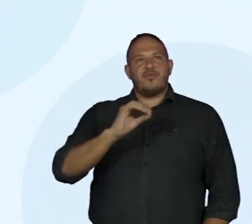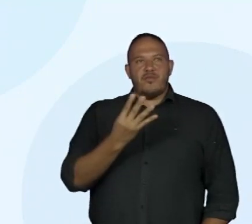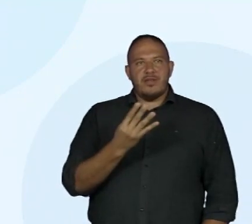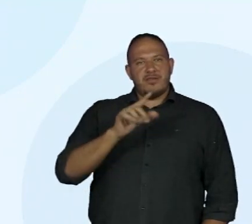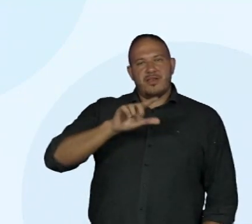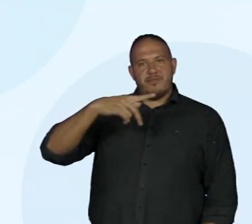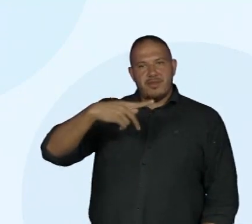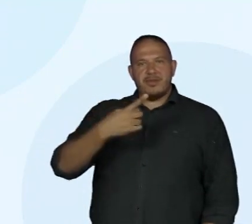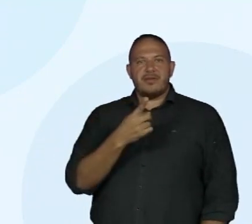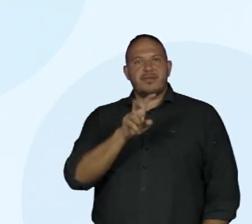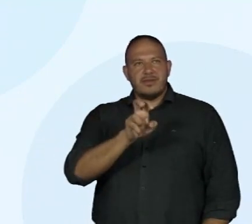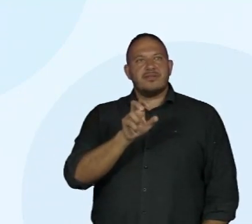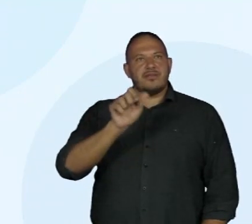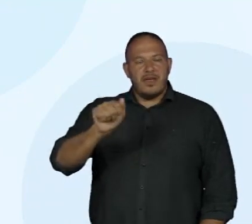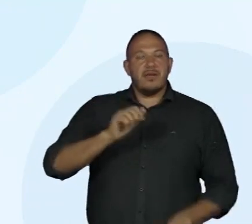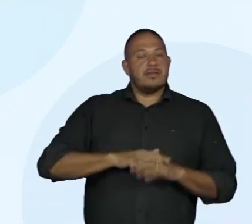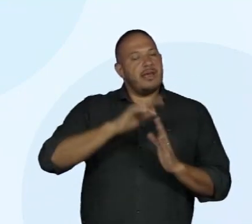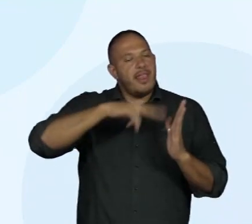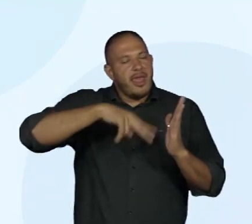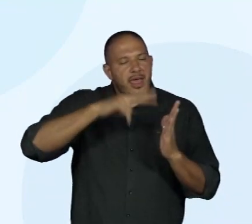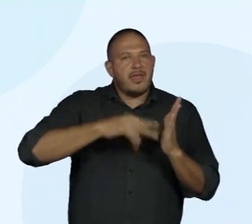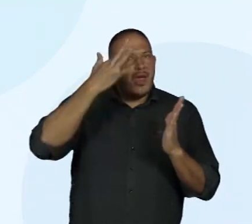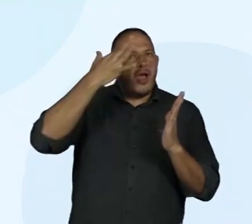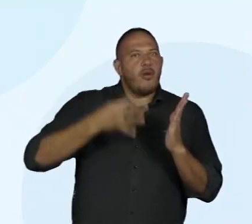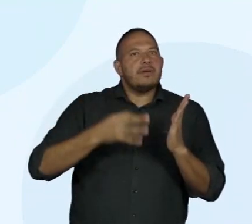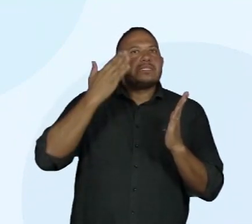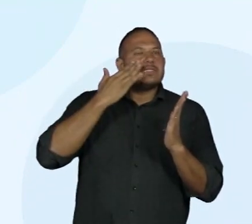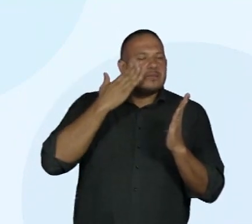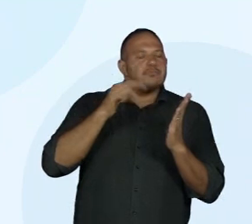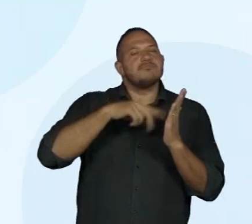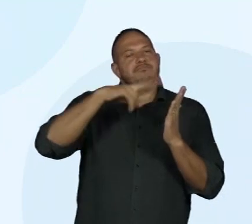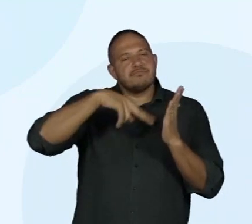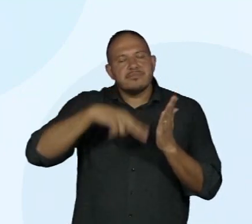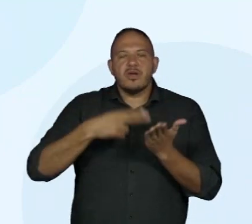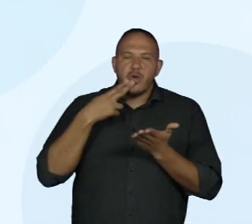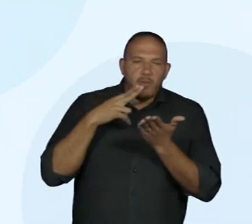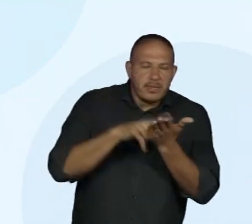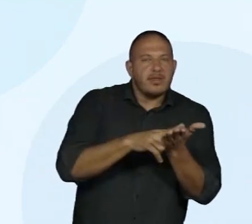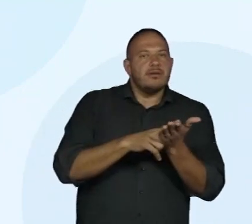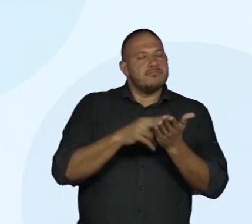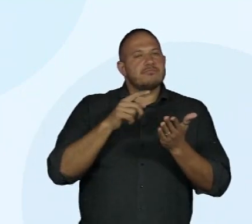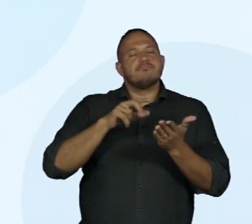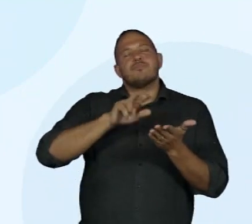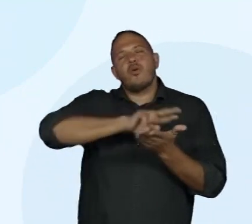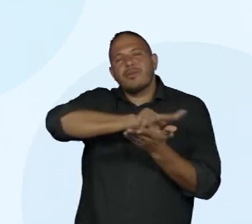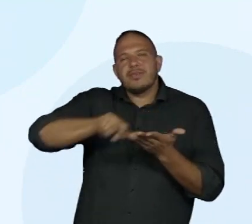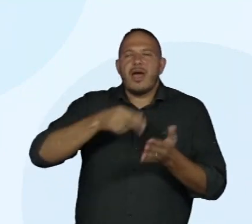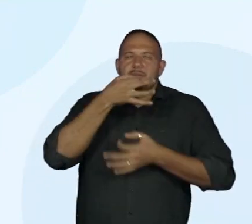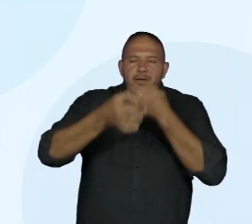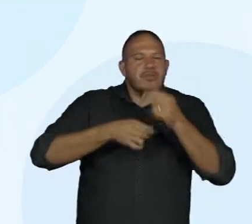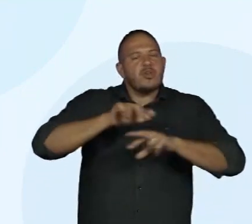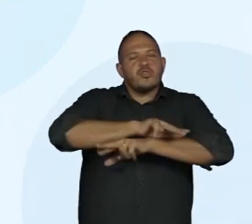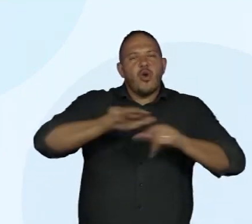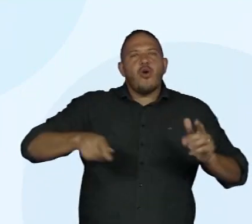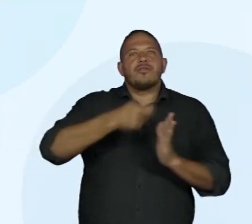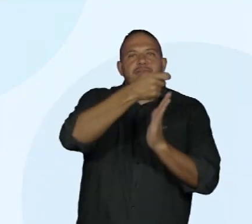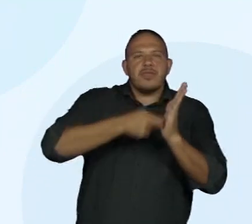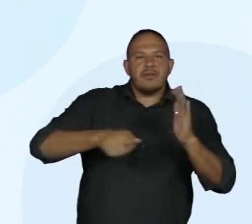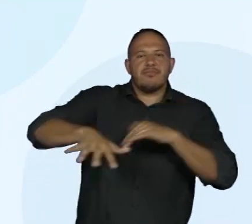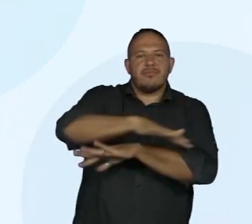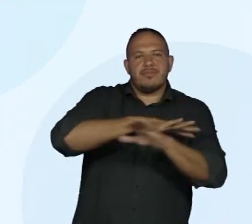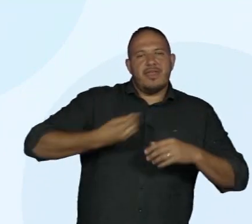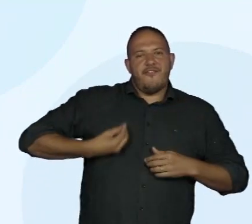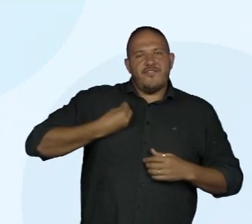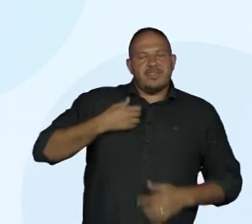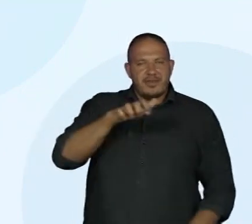EF04LP15A, ler e compreender notícias, carta de leitor, comentários, posts, entre outros textos do campo da vida pública.